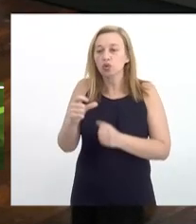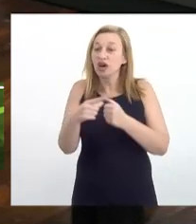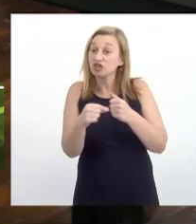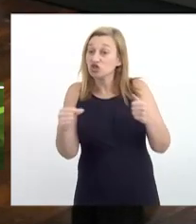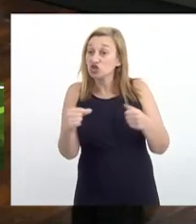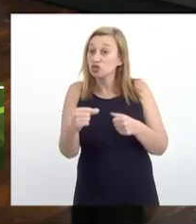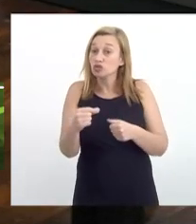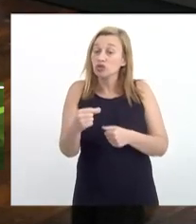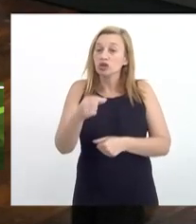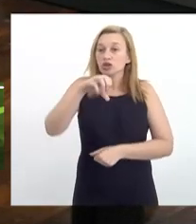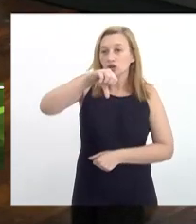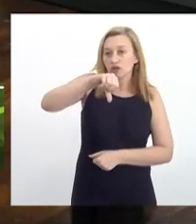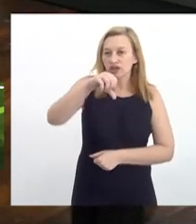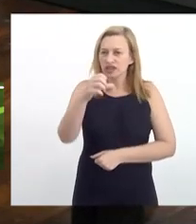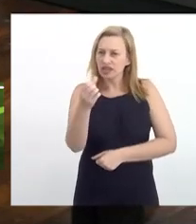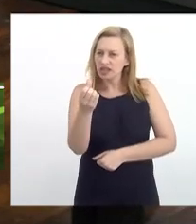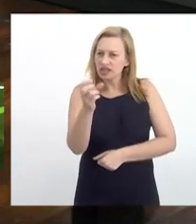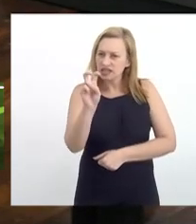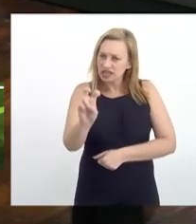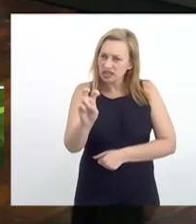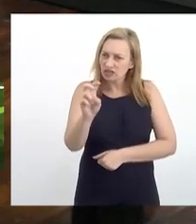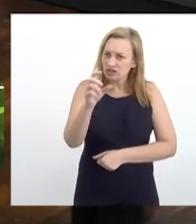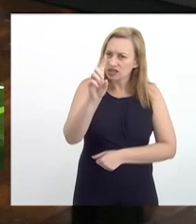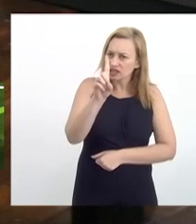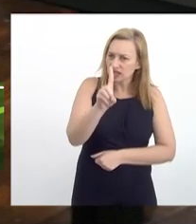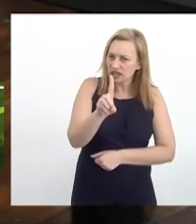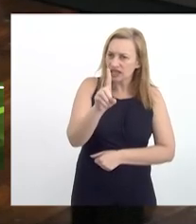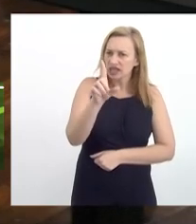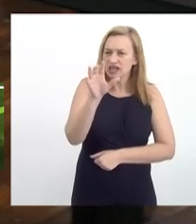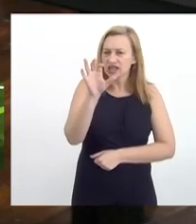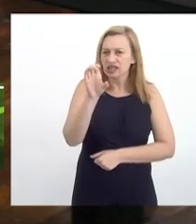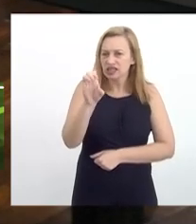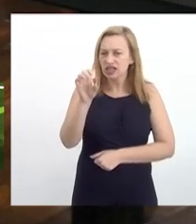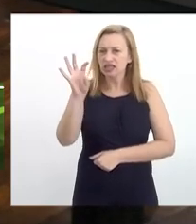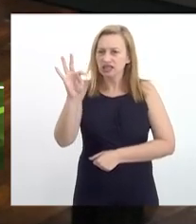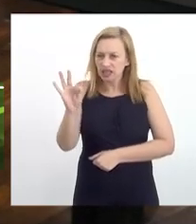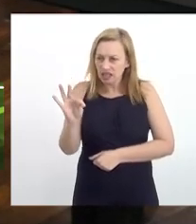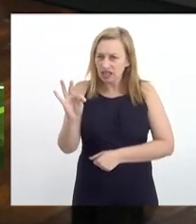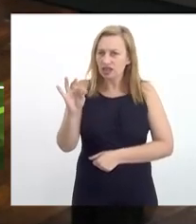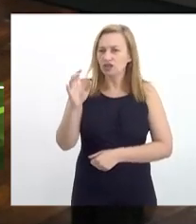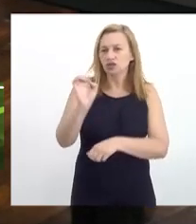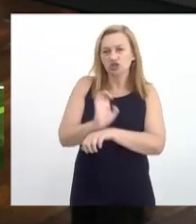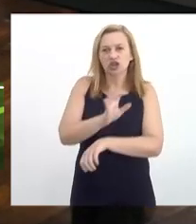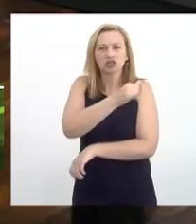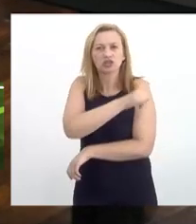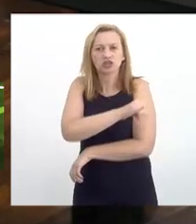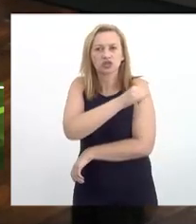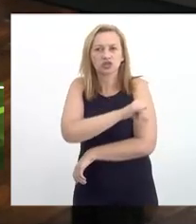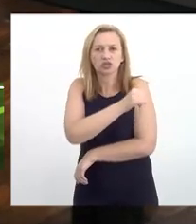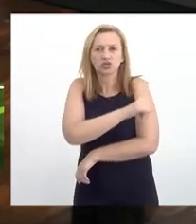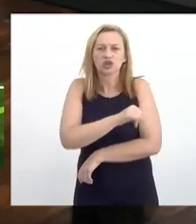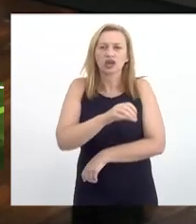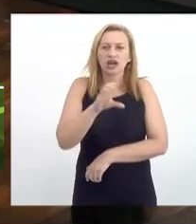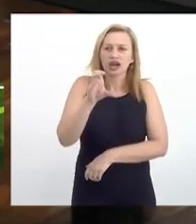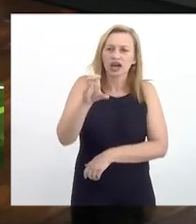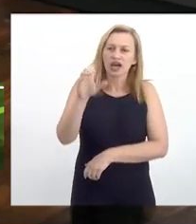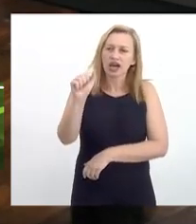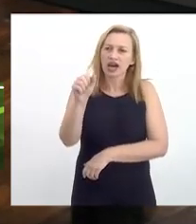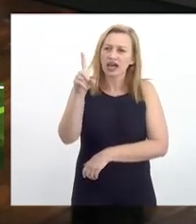no artigo 95 da DCT da Constituição do Estado do Rio de Janeiro, que é exatamente a Cadepol,